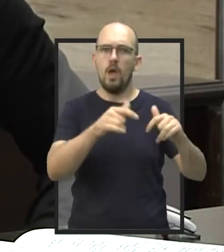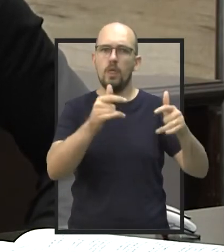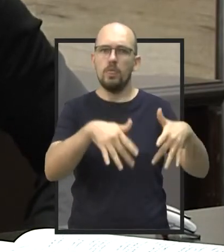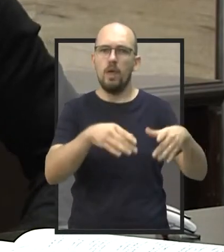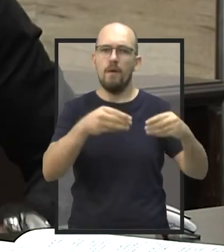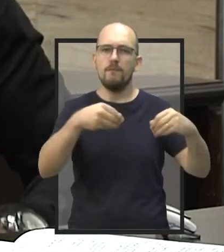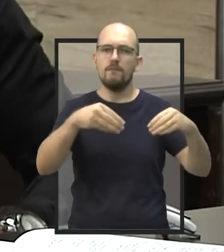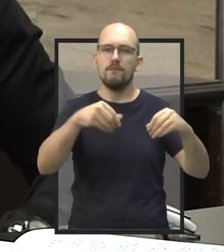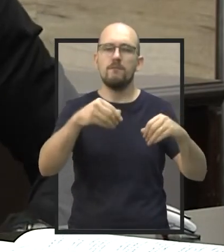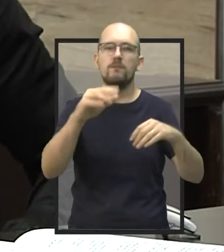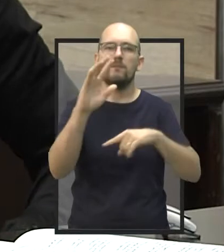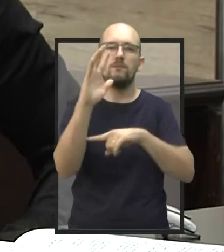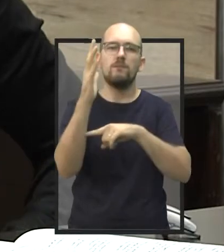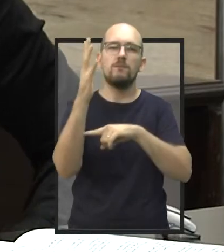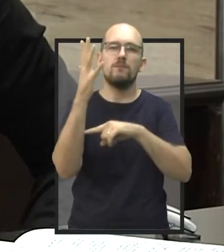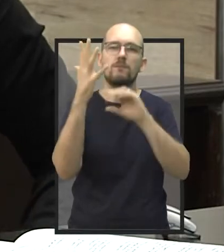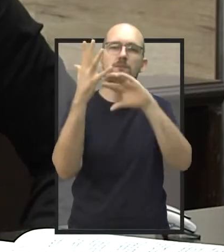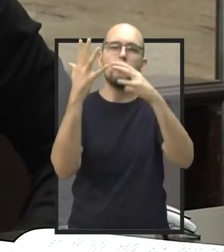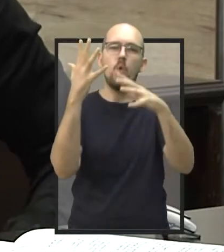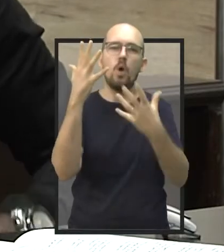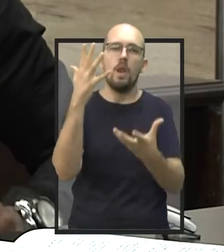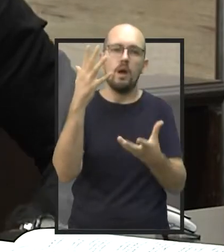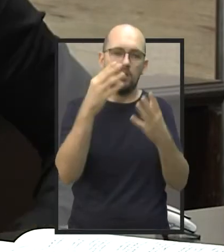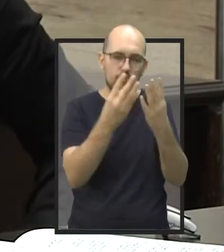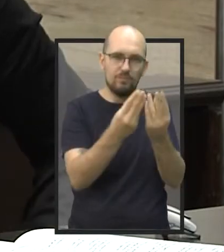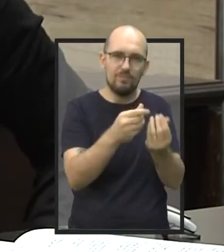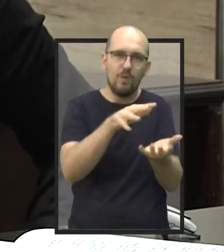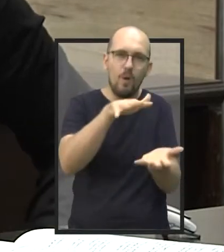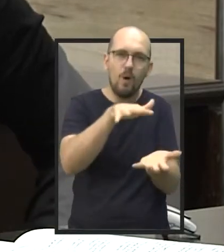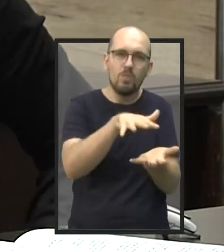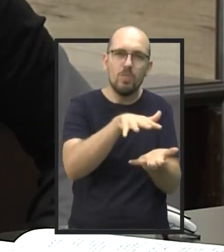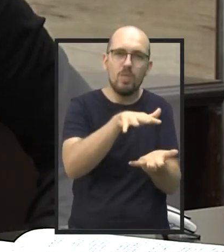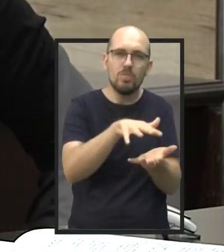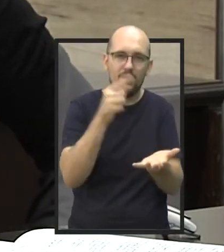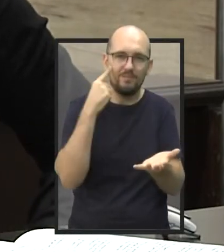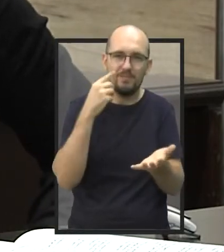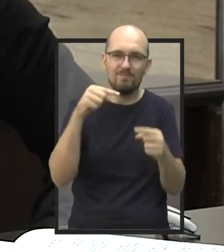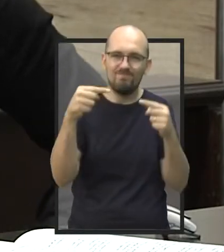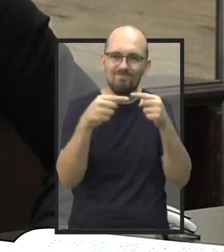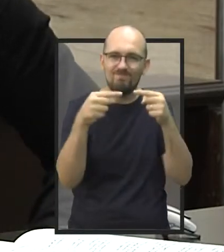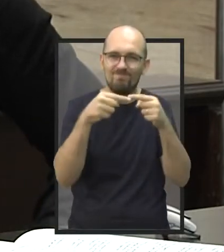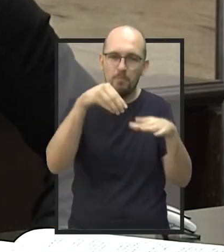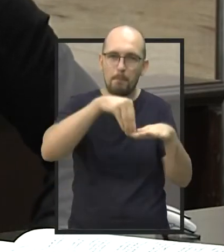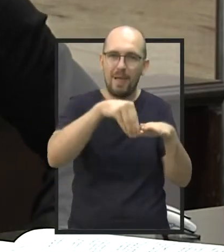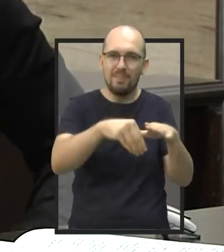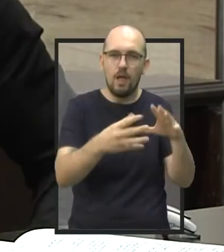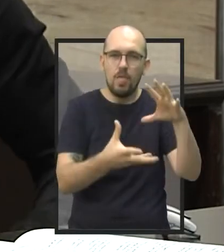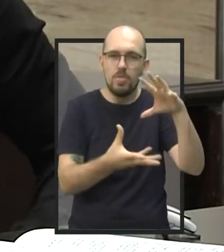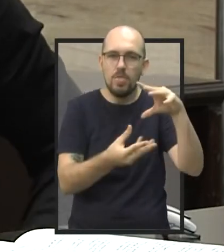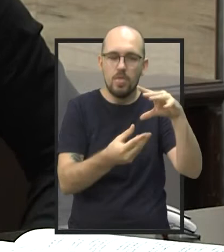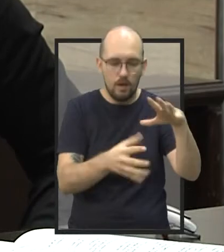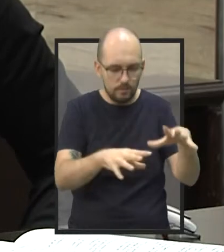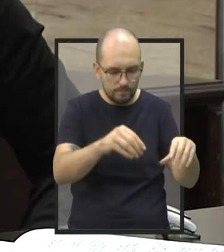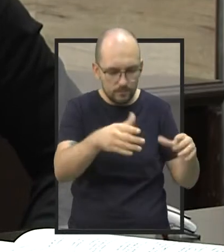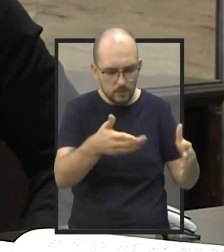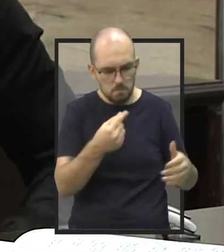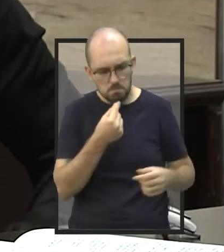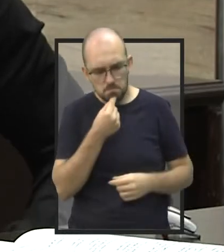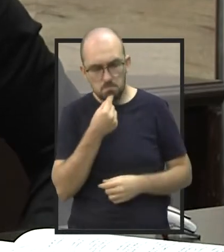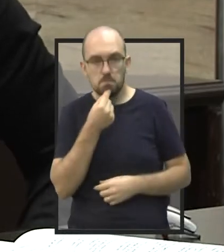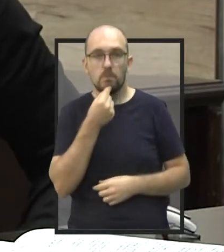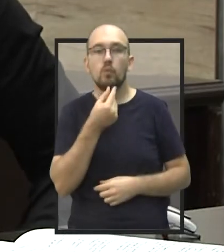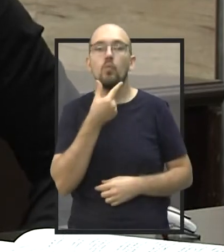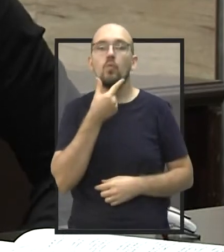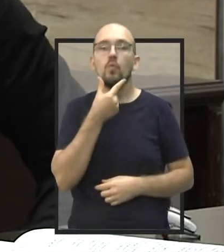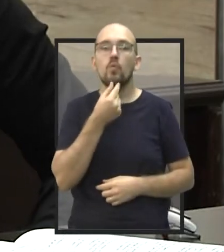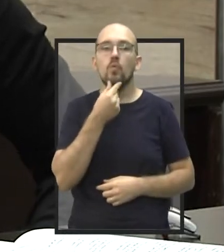de folha, que ela penetrou na terra e fica uma terra muito boa para se plantar. E o funcionário comentou e